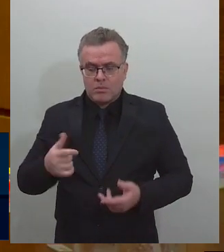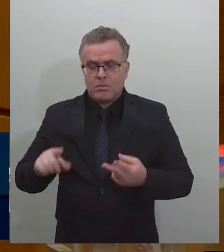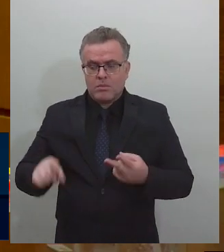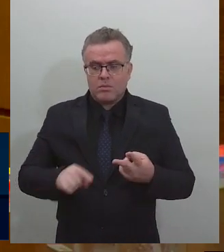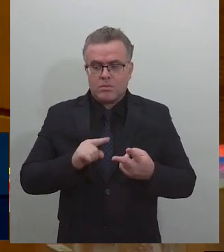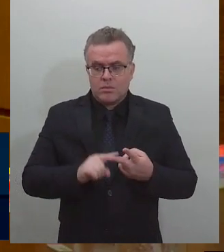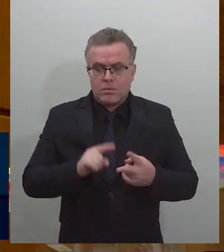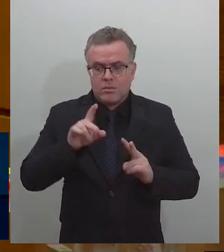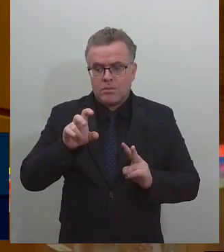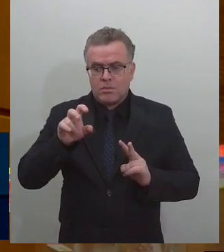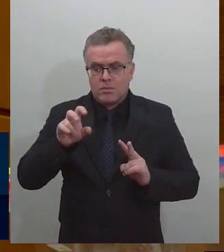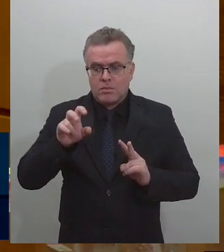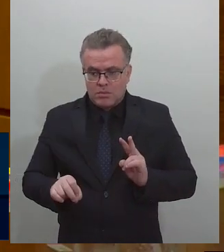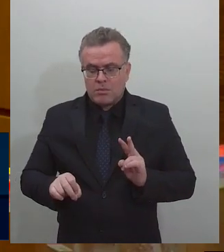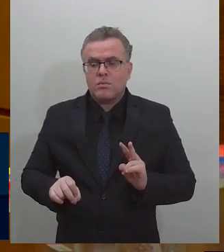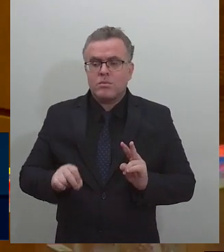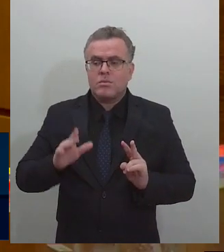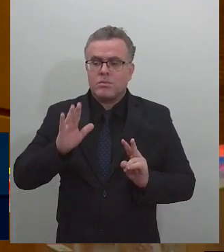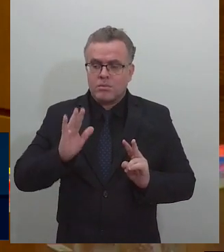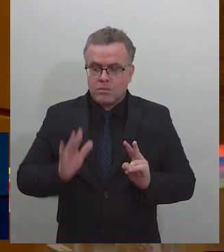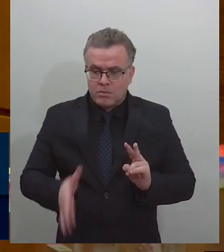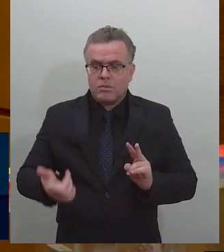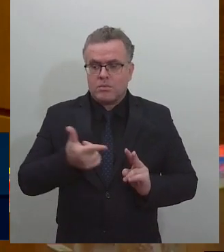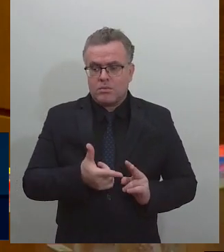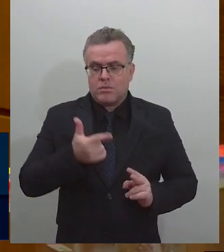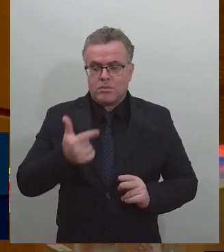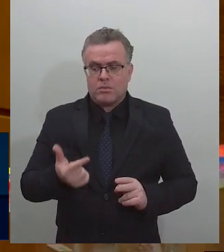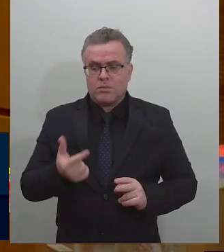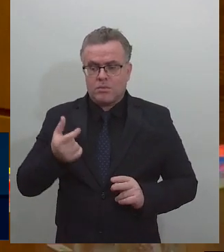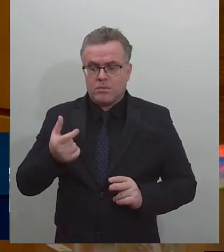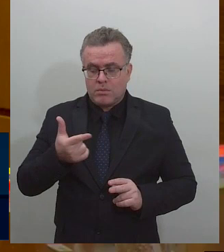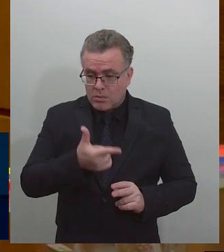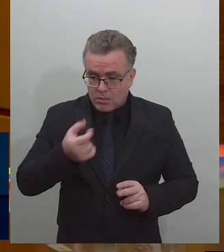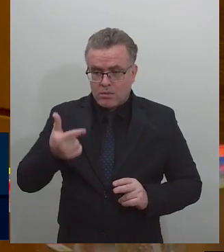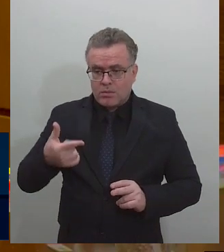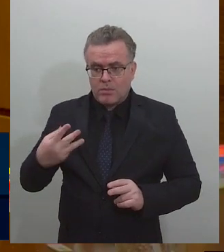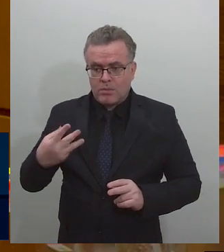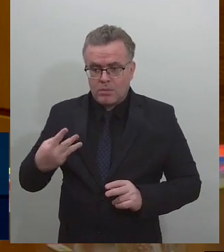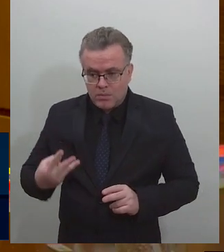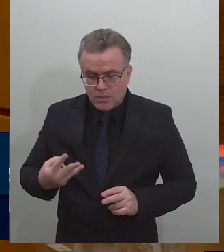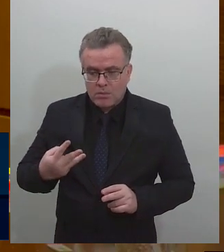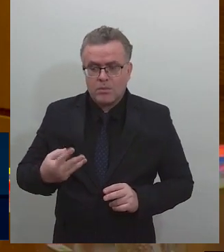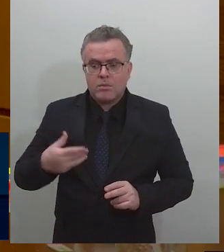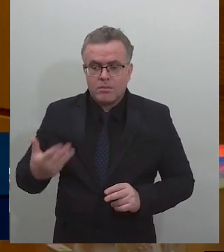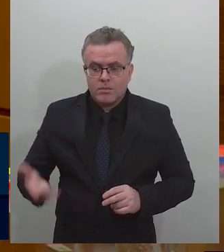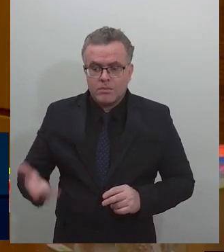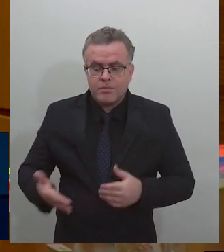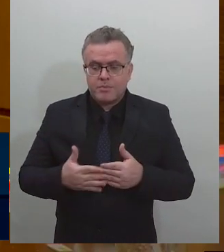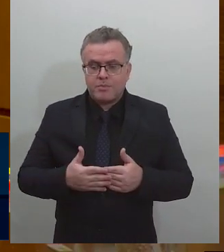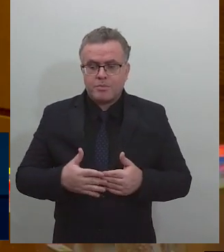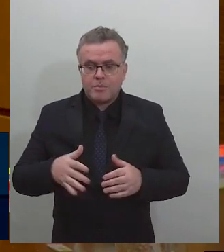em 2023. Já no tocante às mortes acidentais no